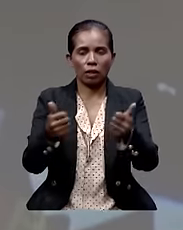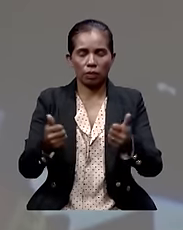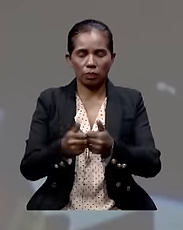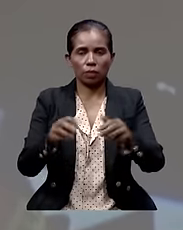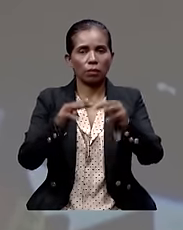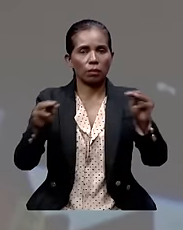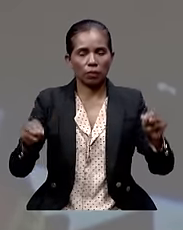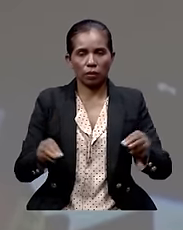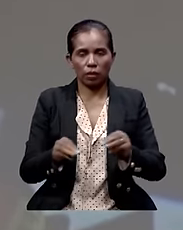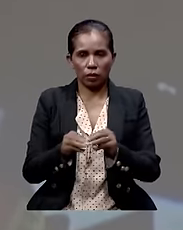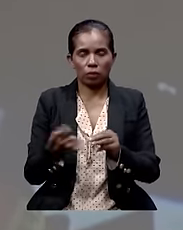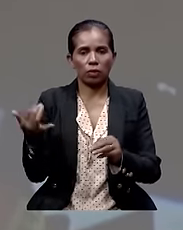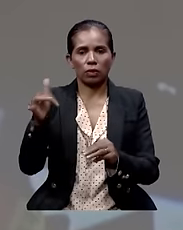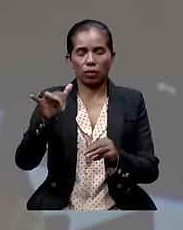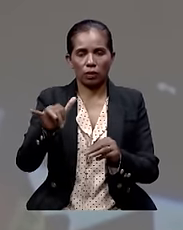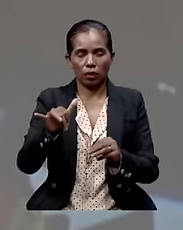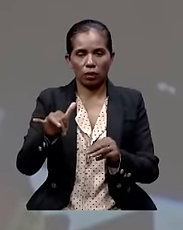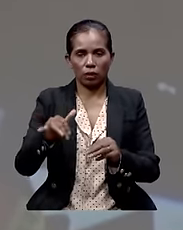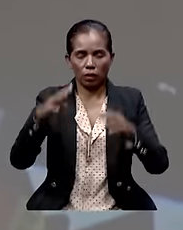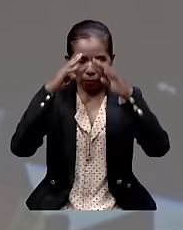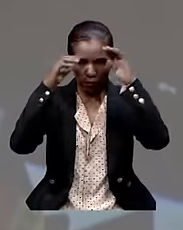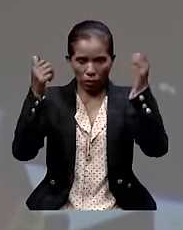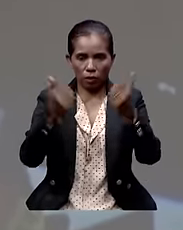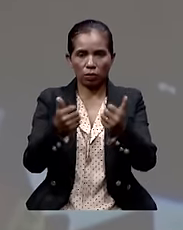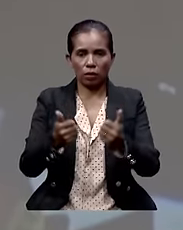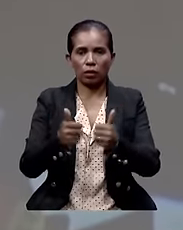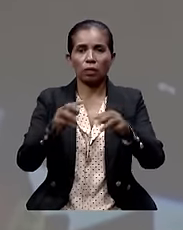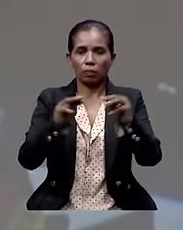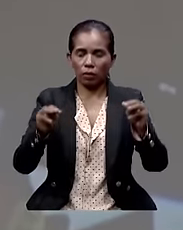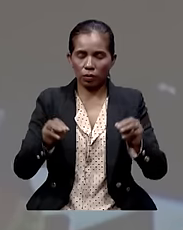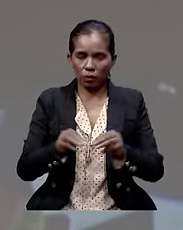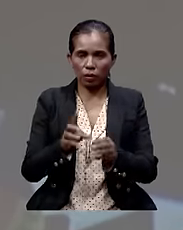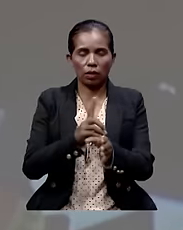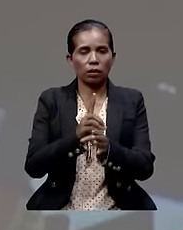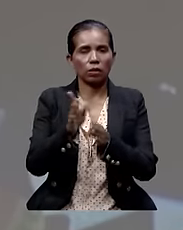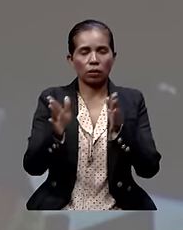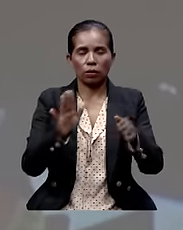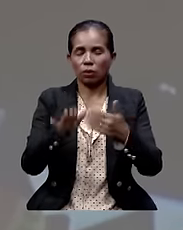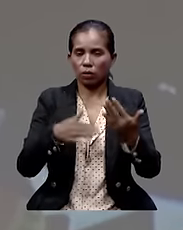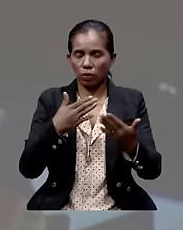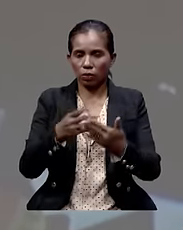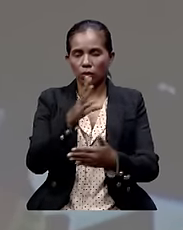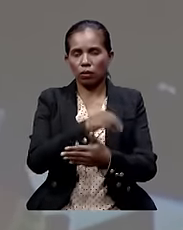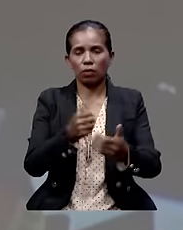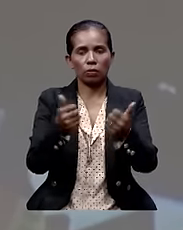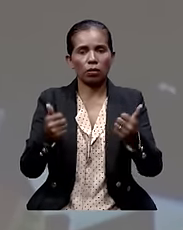administrador município, presidente autoridade município, diretor e siroto, no administrador